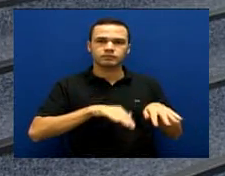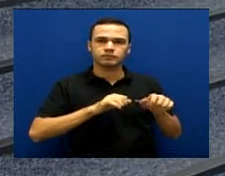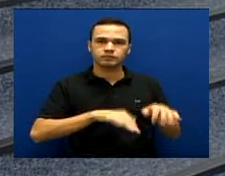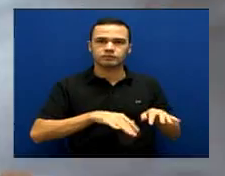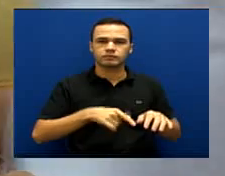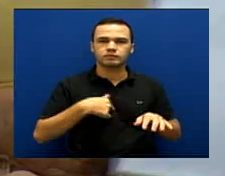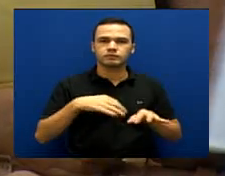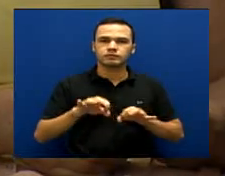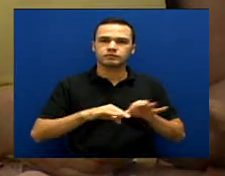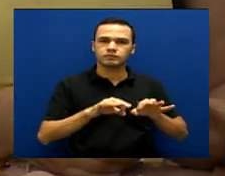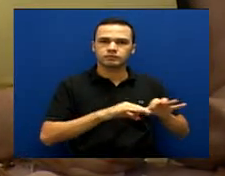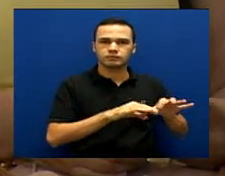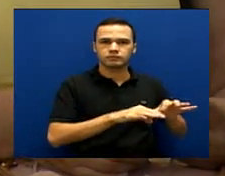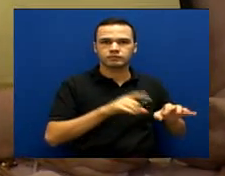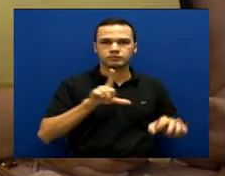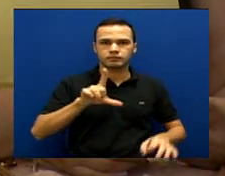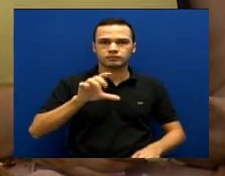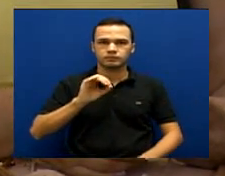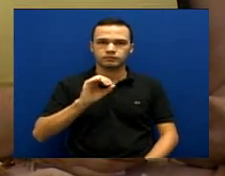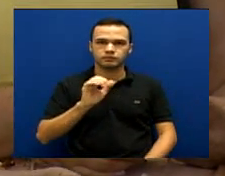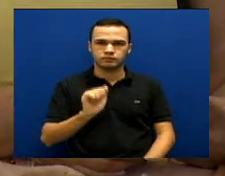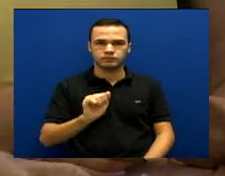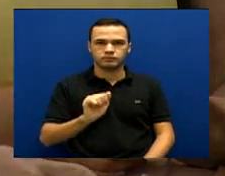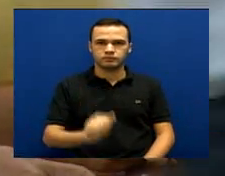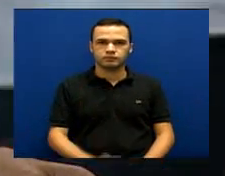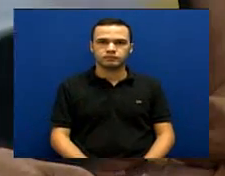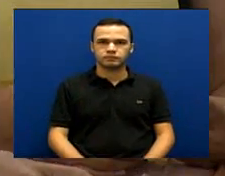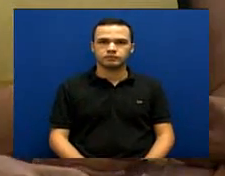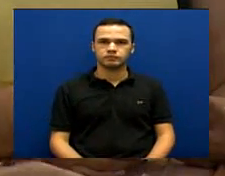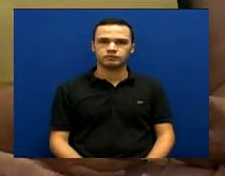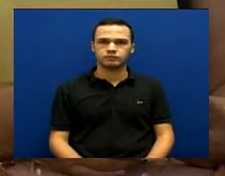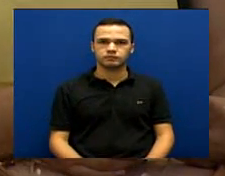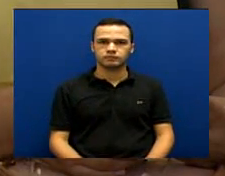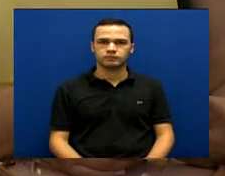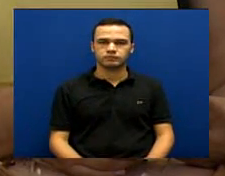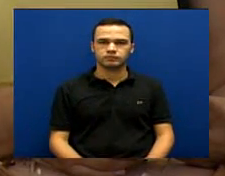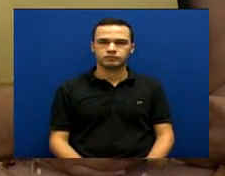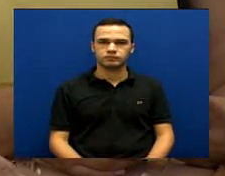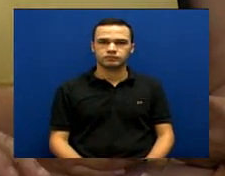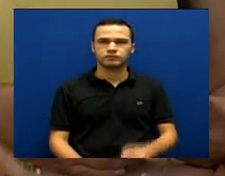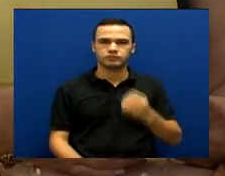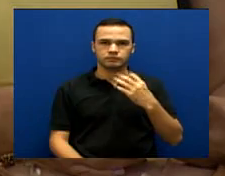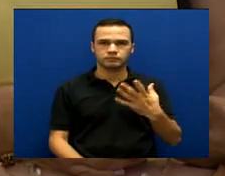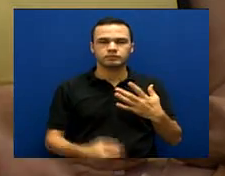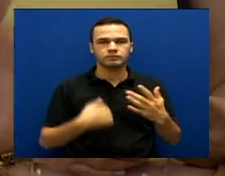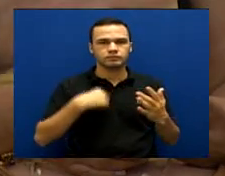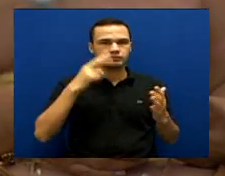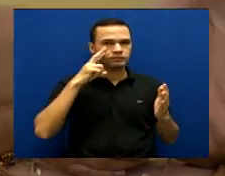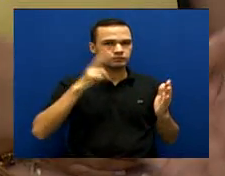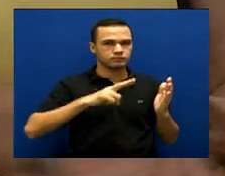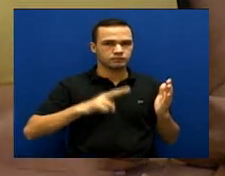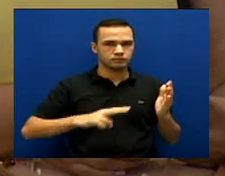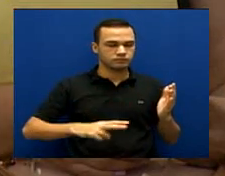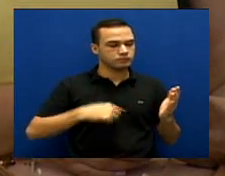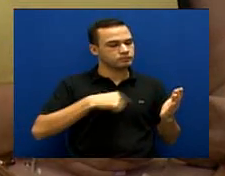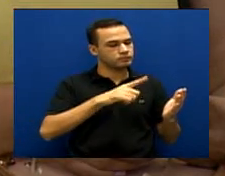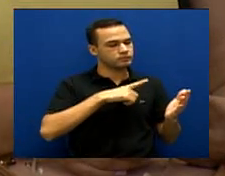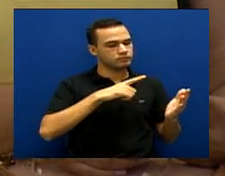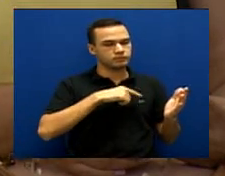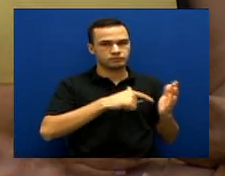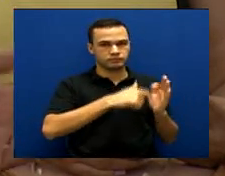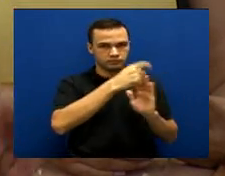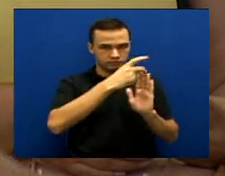é da lua o do lula da lula né lady bom e meio aqui o seguinte está escrito aqui